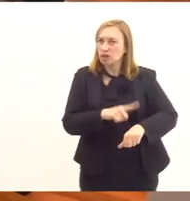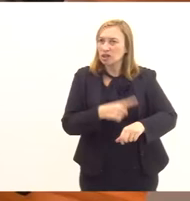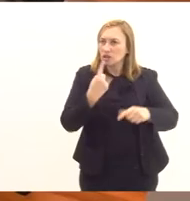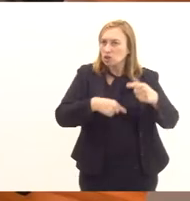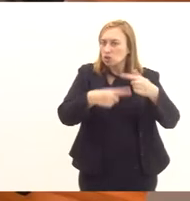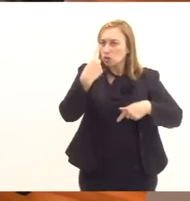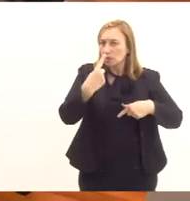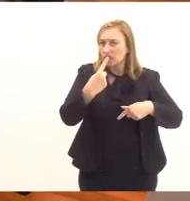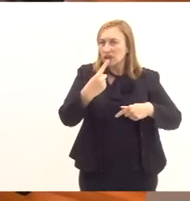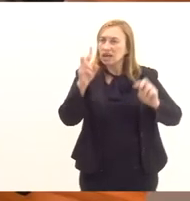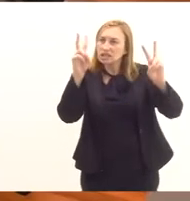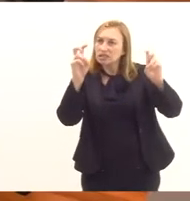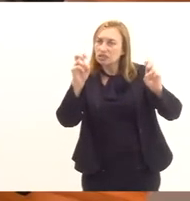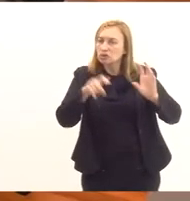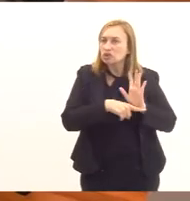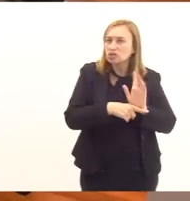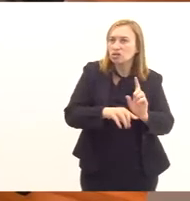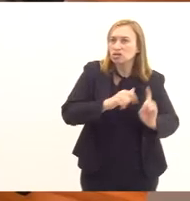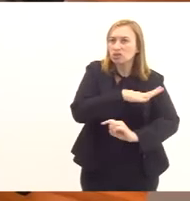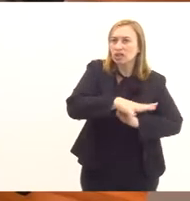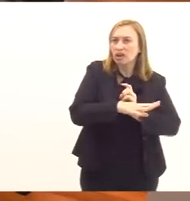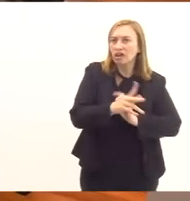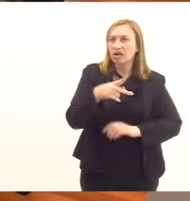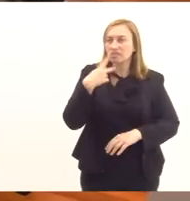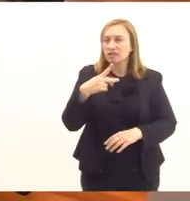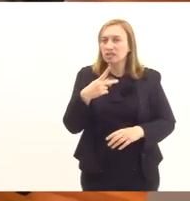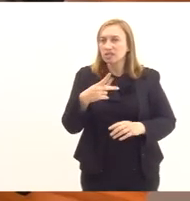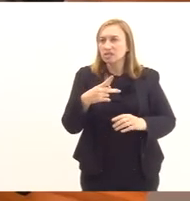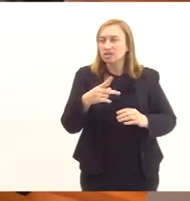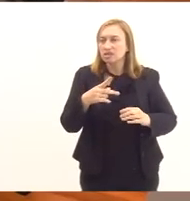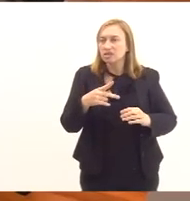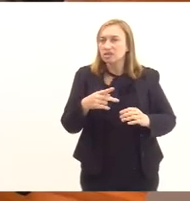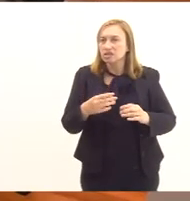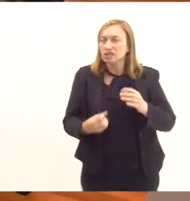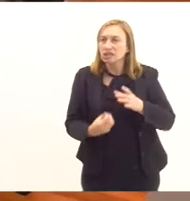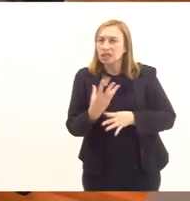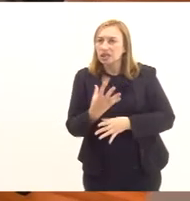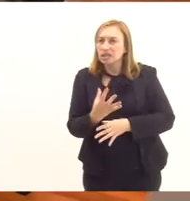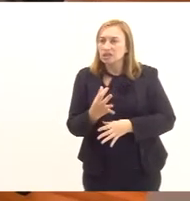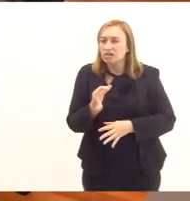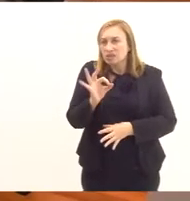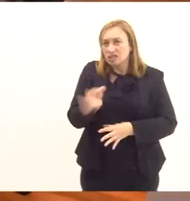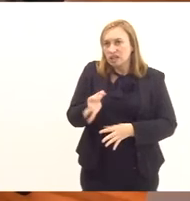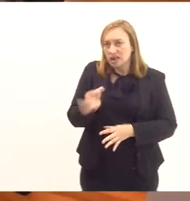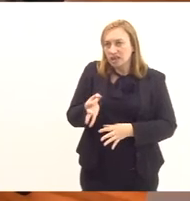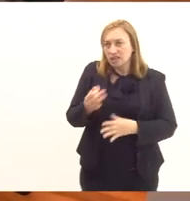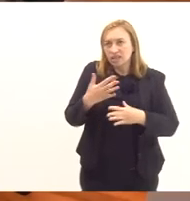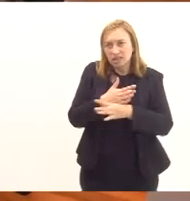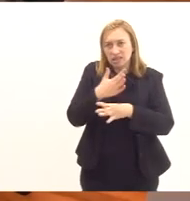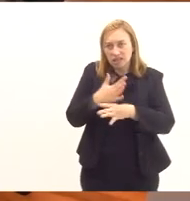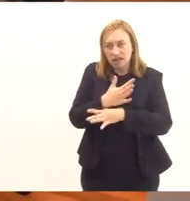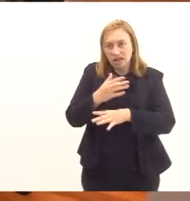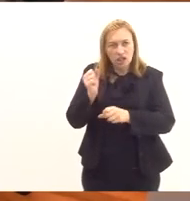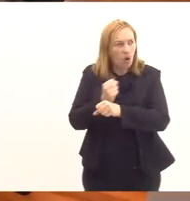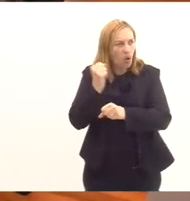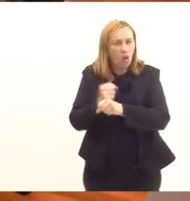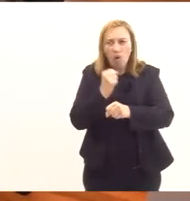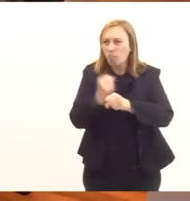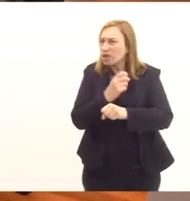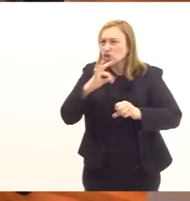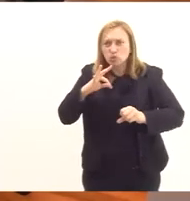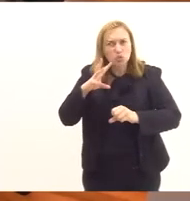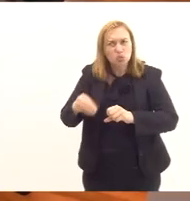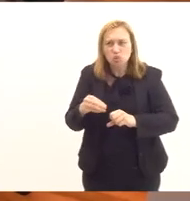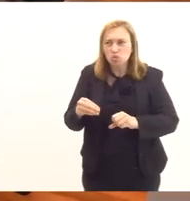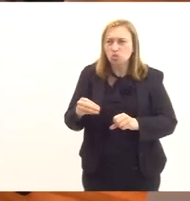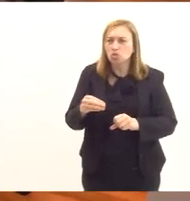superada essa questão da Assistência Social era tratar da reconstrução física da cidade com as intervenções obras a